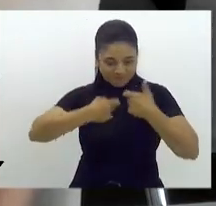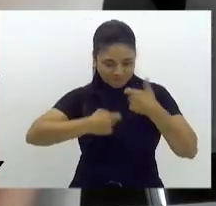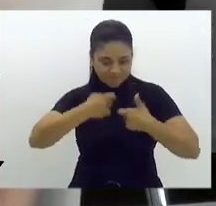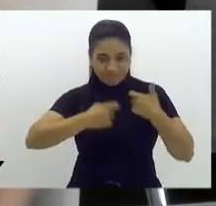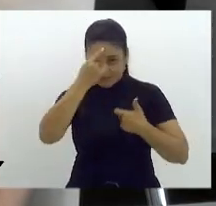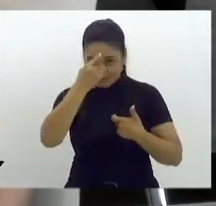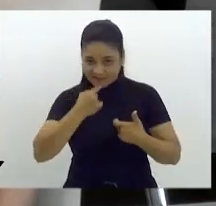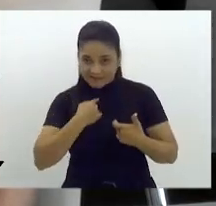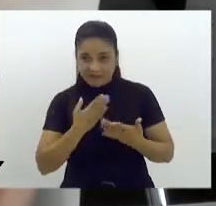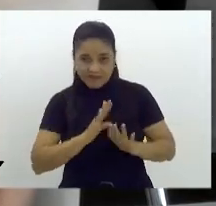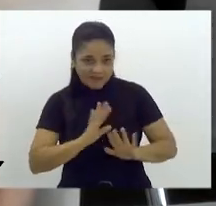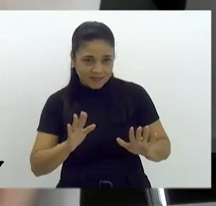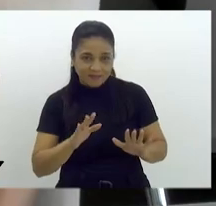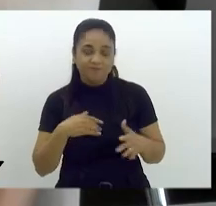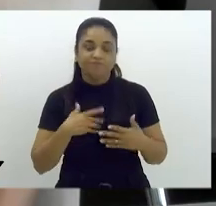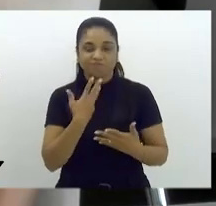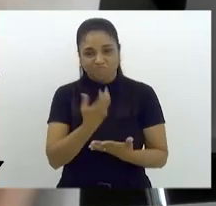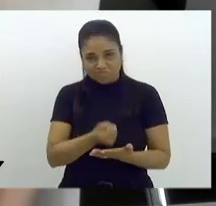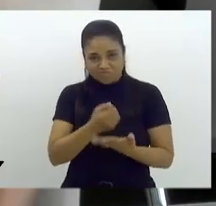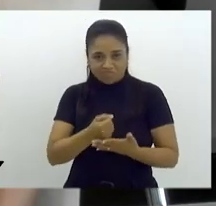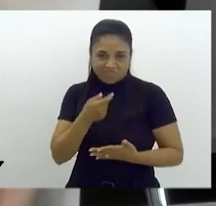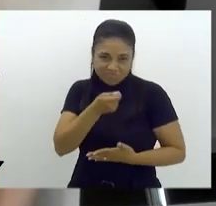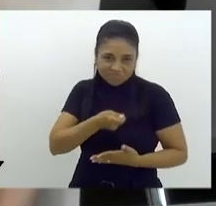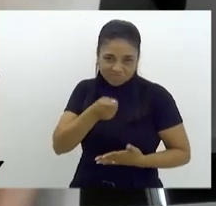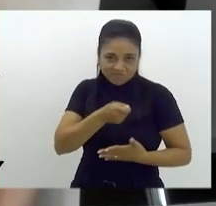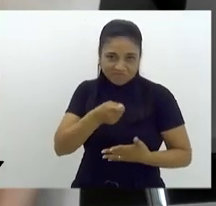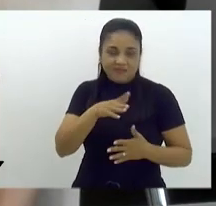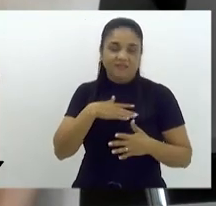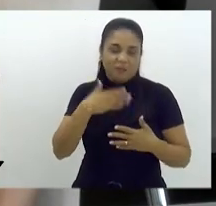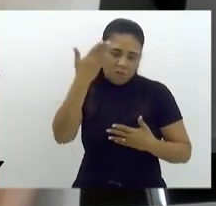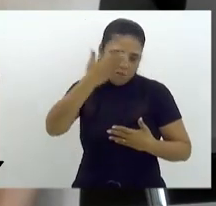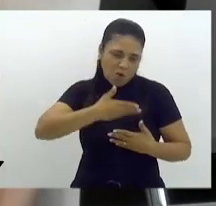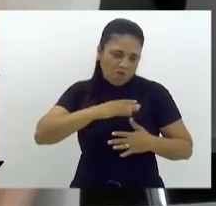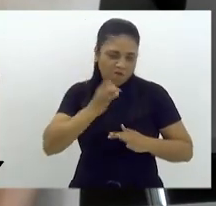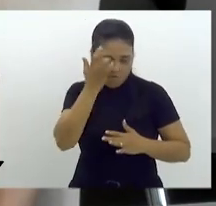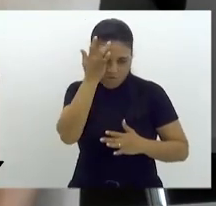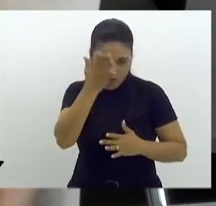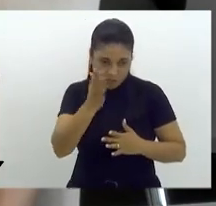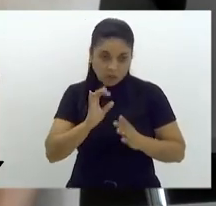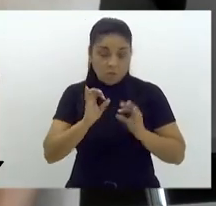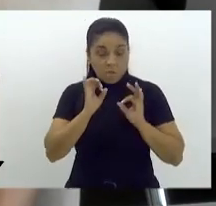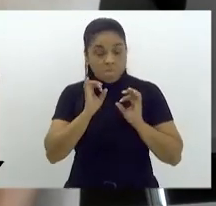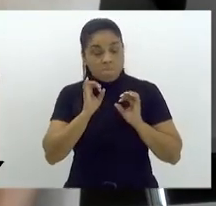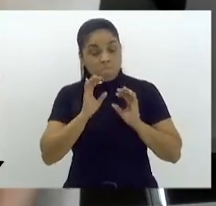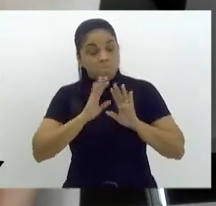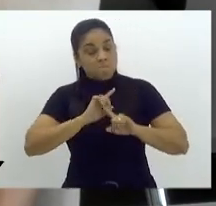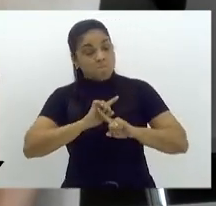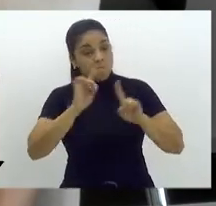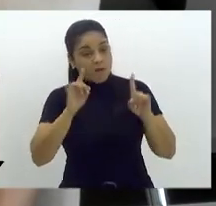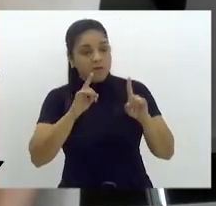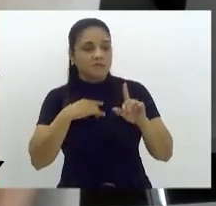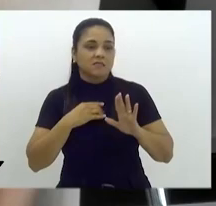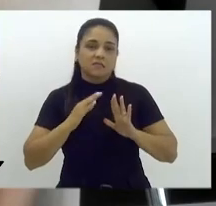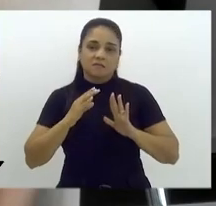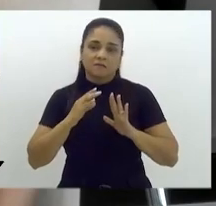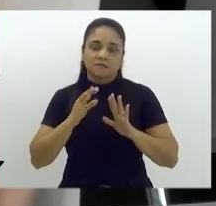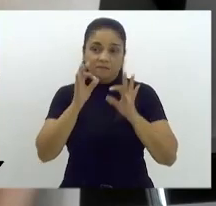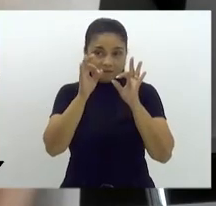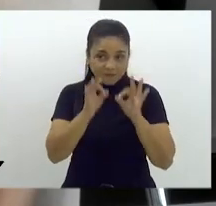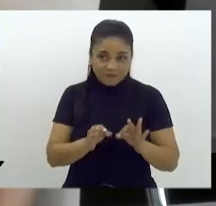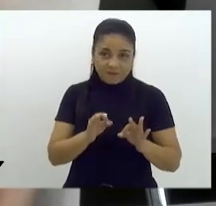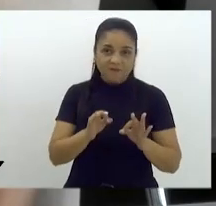dificuldades em termos de indícios para que você comprove a autoria seria ideal Que nós tivéssemos a possibilidade de